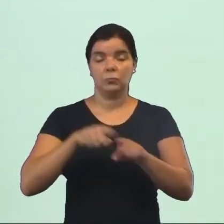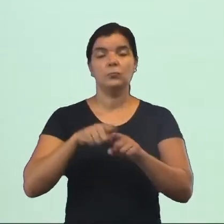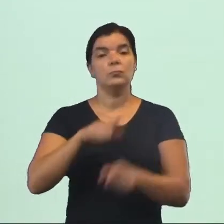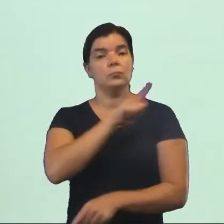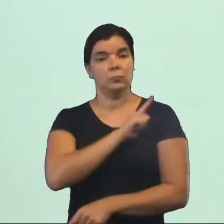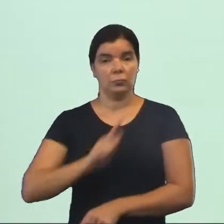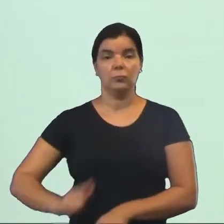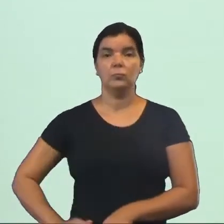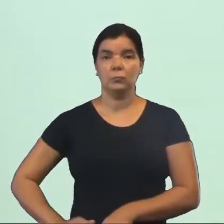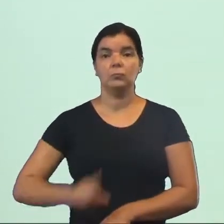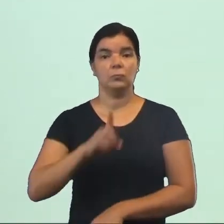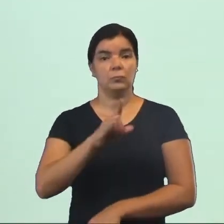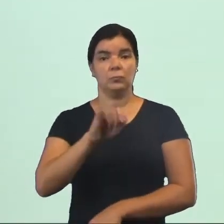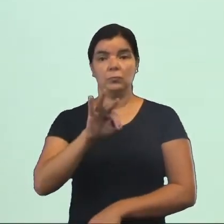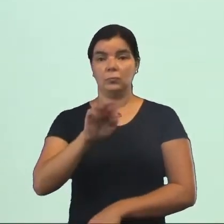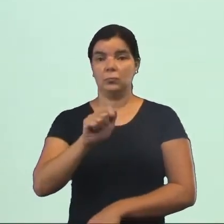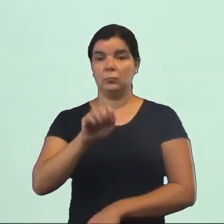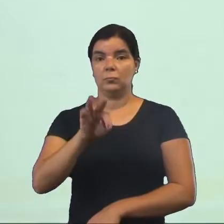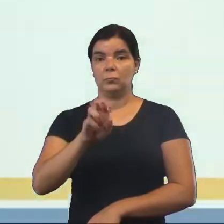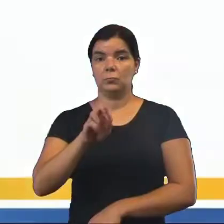governo ditatorial.